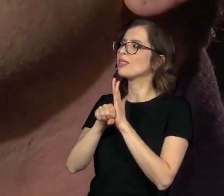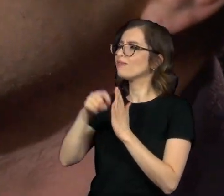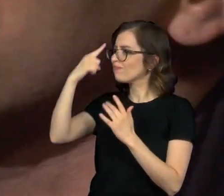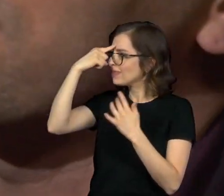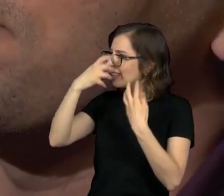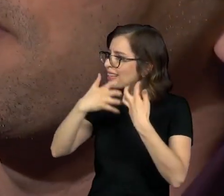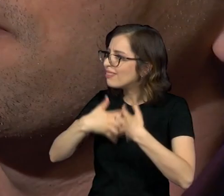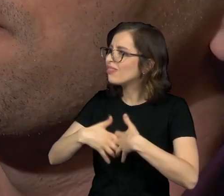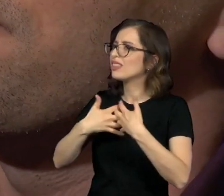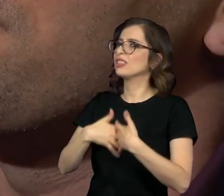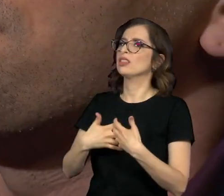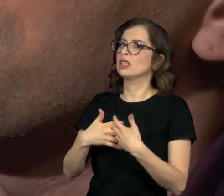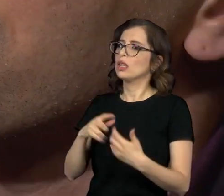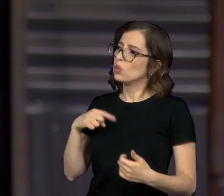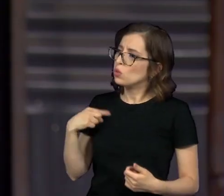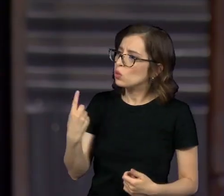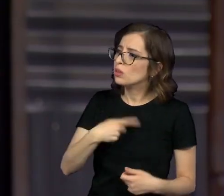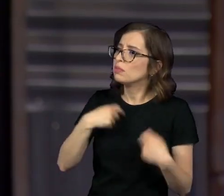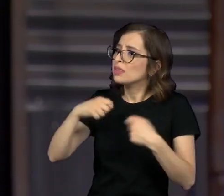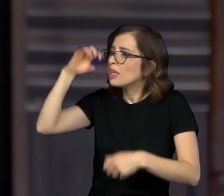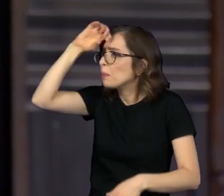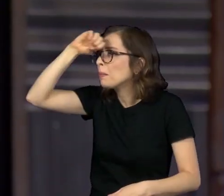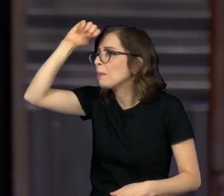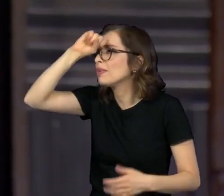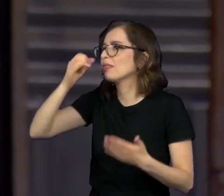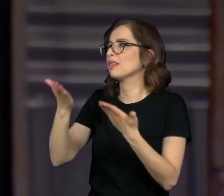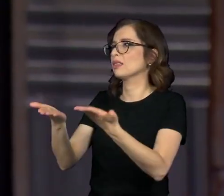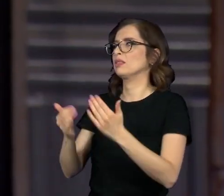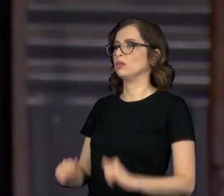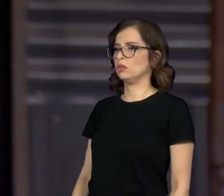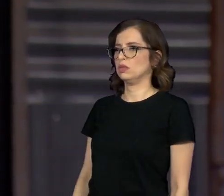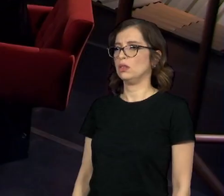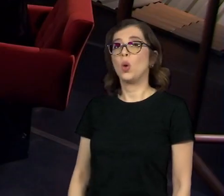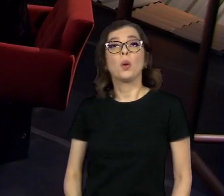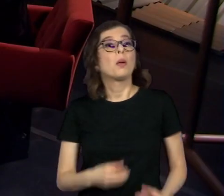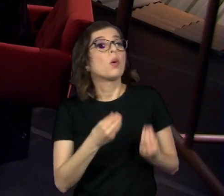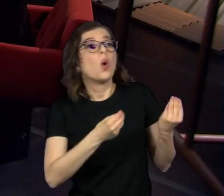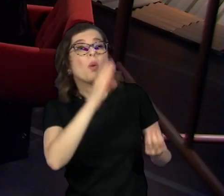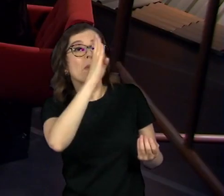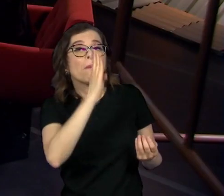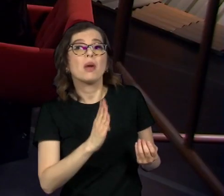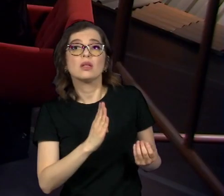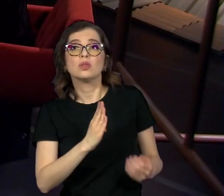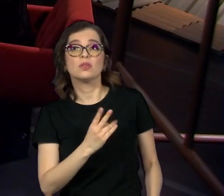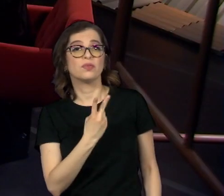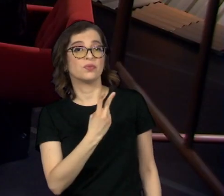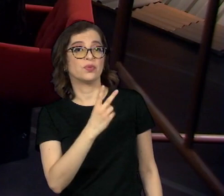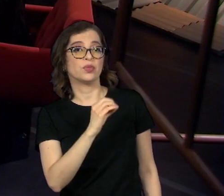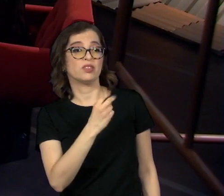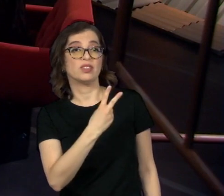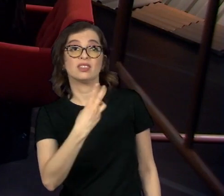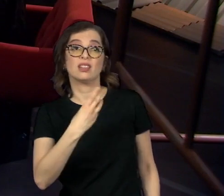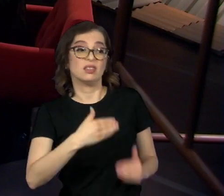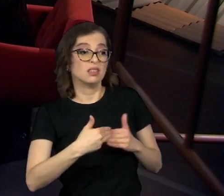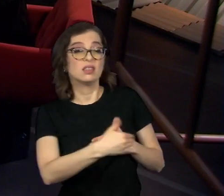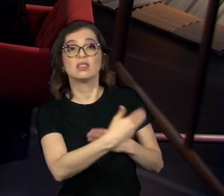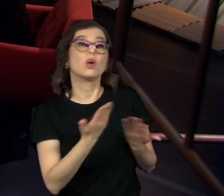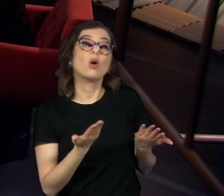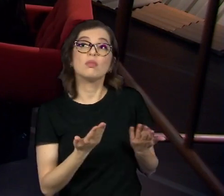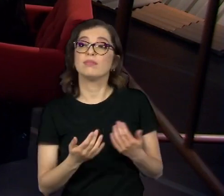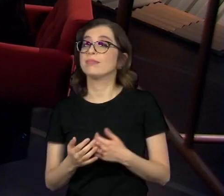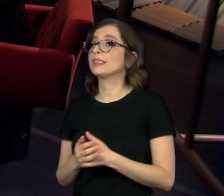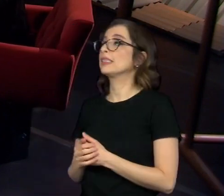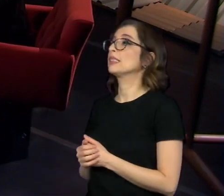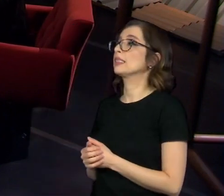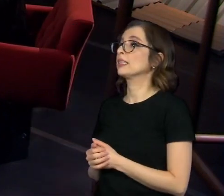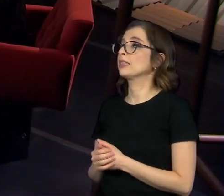nos educa também. O que esperar do Brasil para 2023? É um Brasil que passou por tanta coisa,